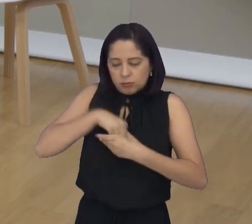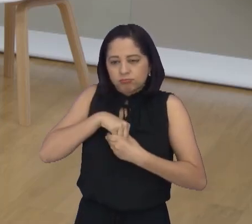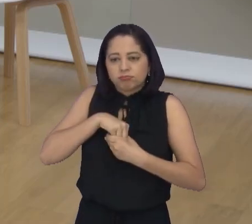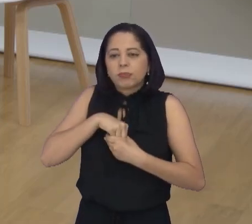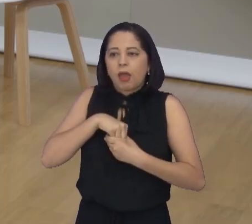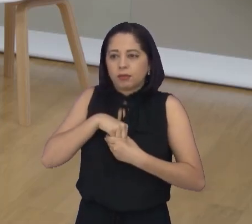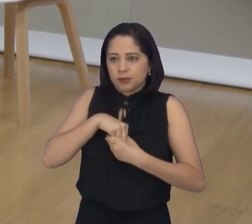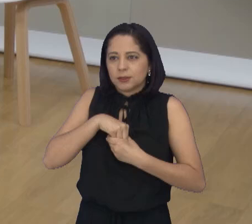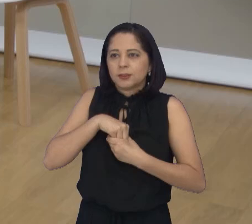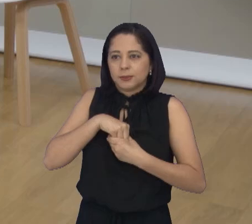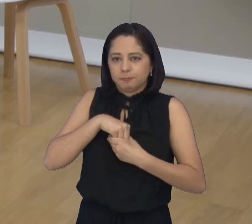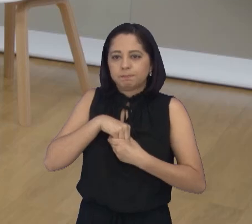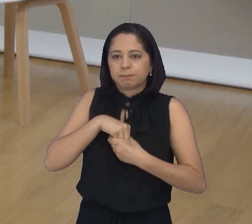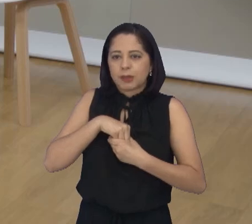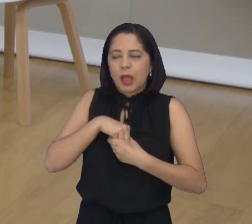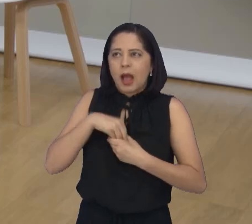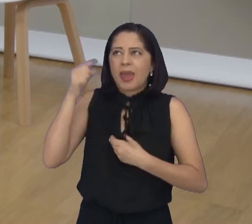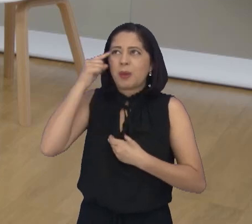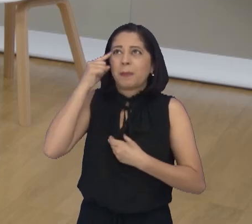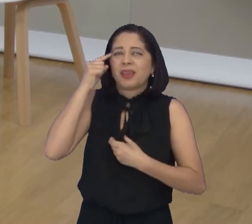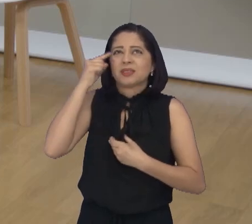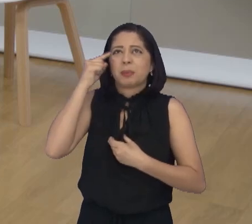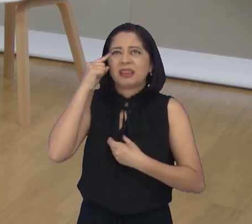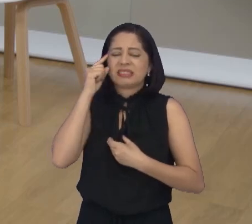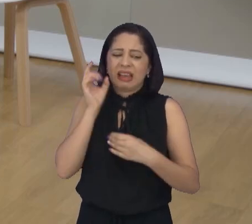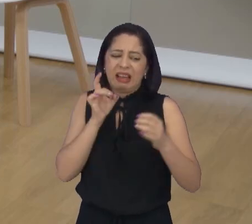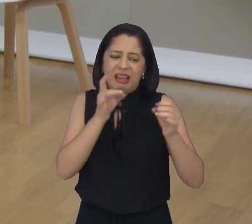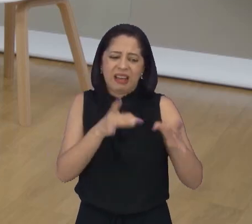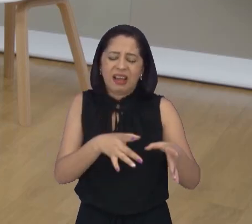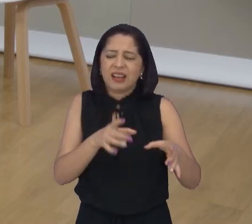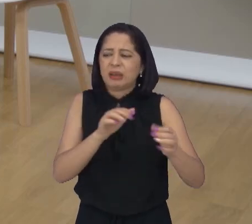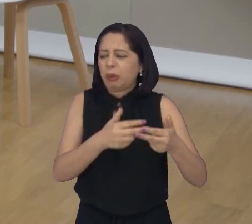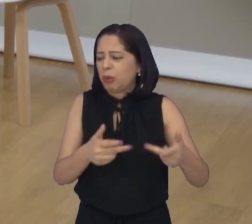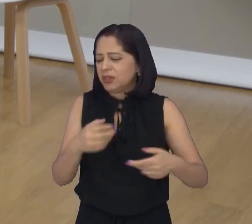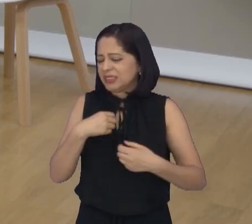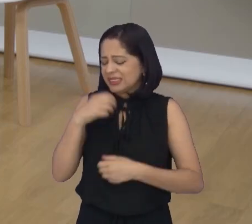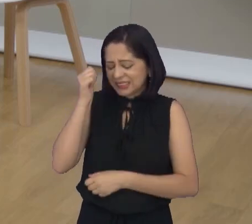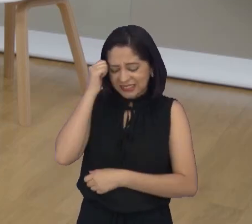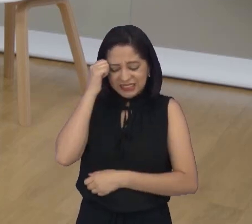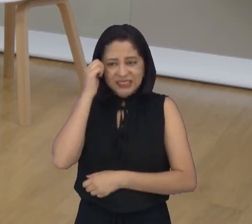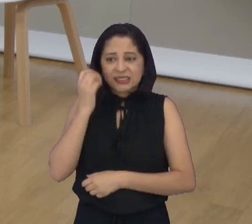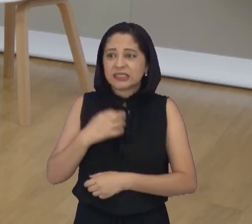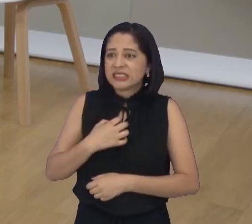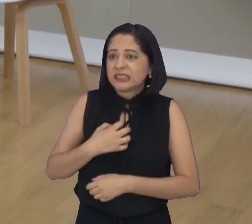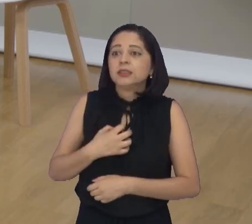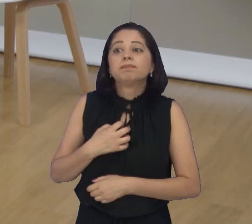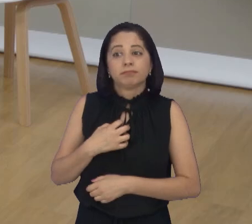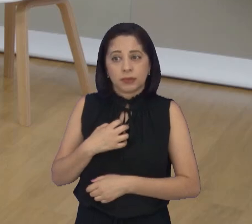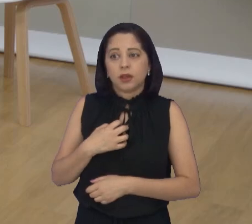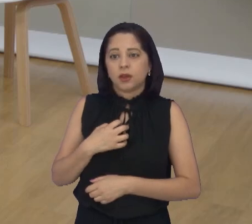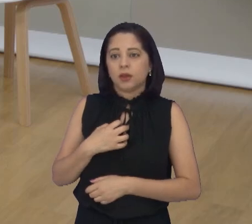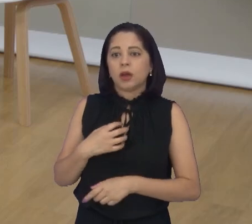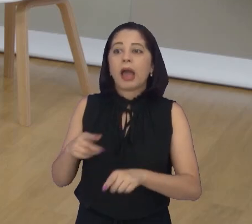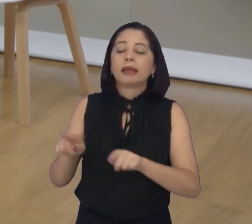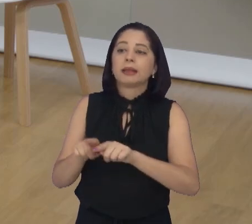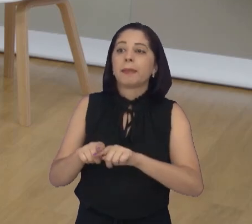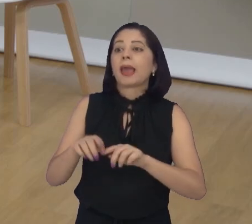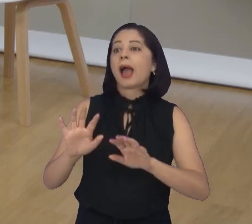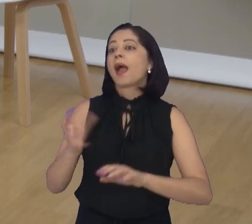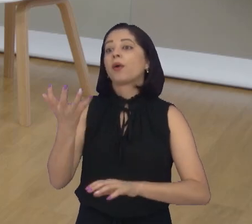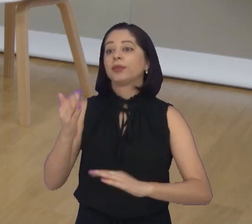pessoa experimenta ao pensar em se desfazer. Além disso, esses sintomas como congestionar a casa,